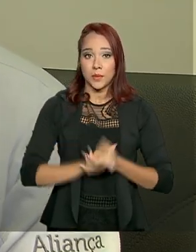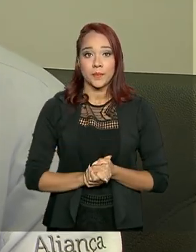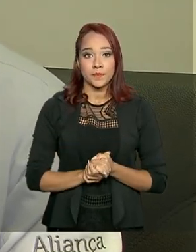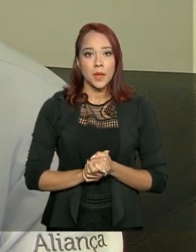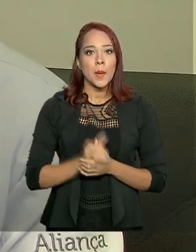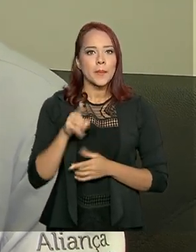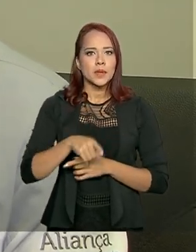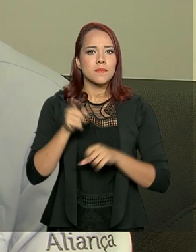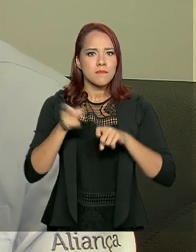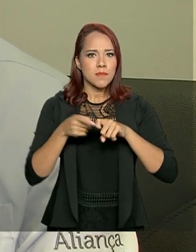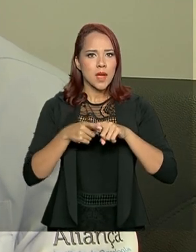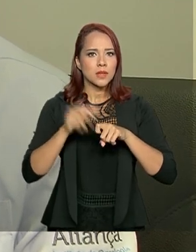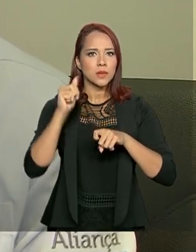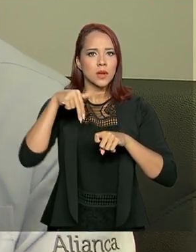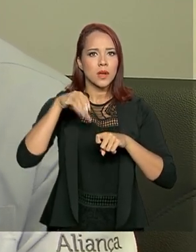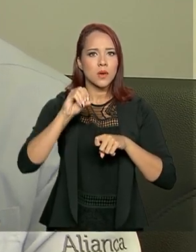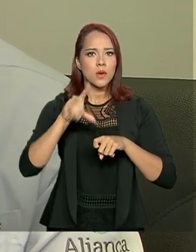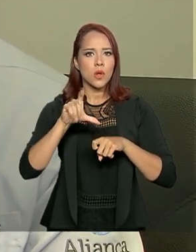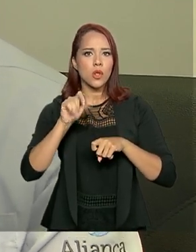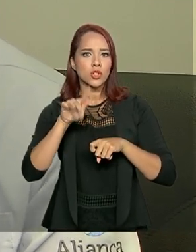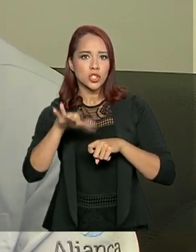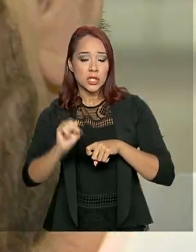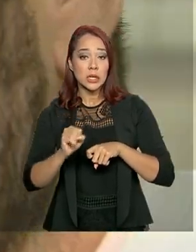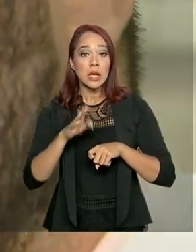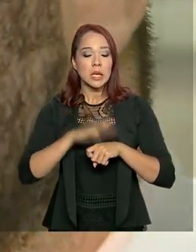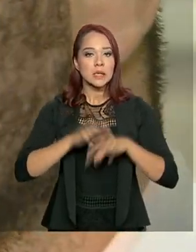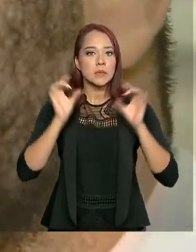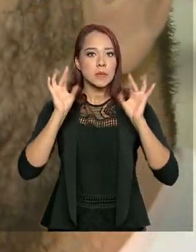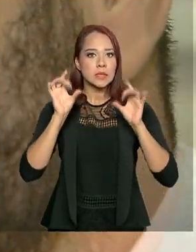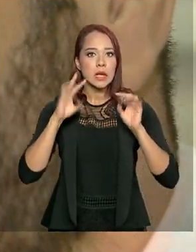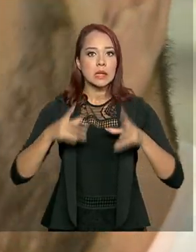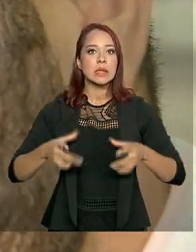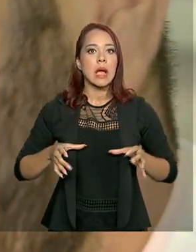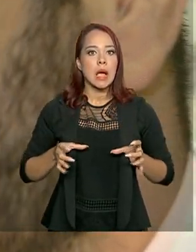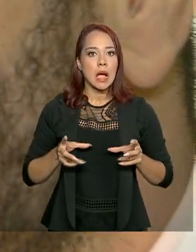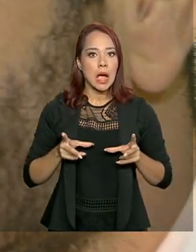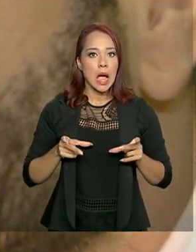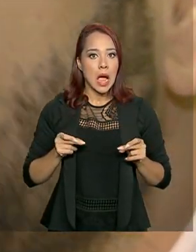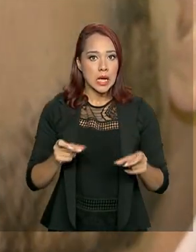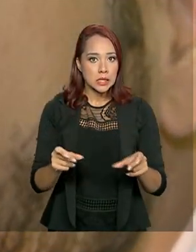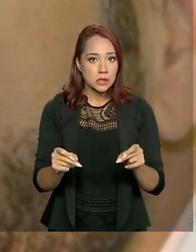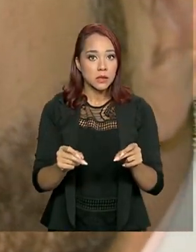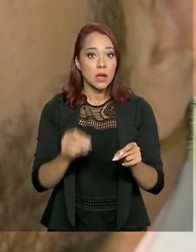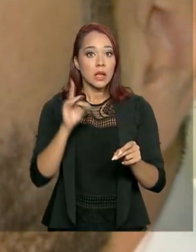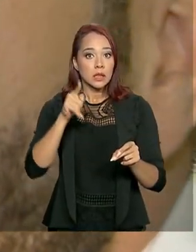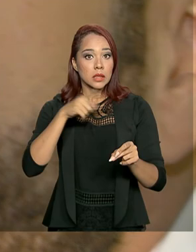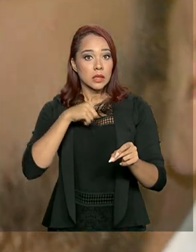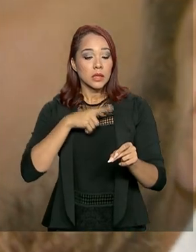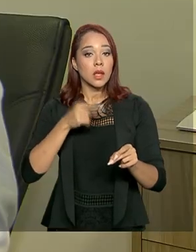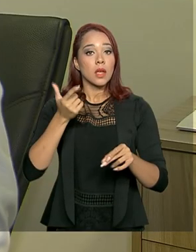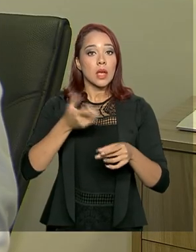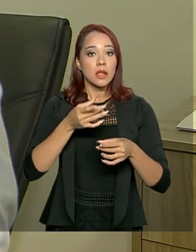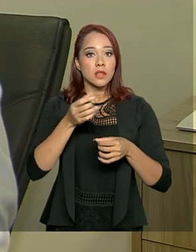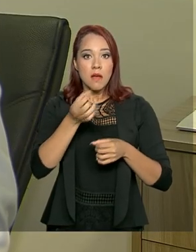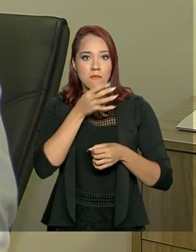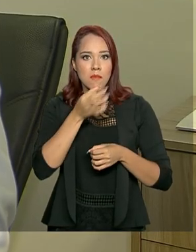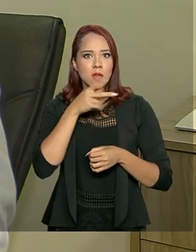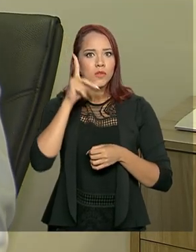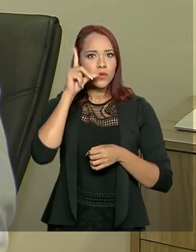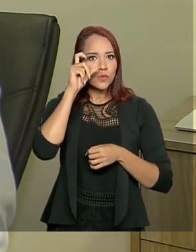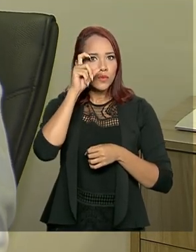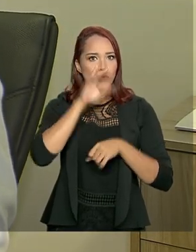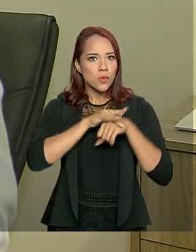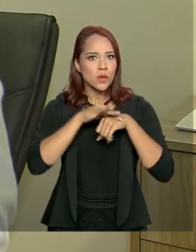este oncologista, médico especialista em câncer, o aumento da disponibilidade de medicamentos para doenças raras pode